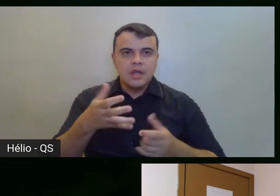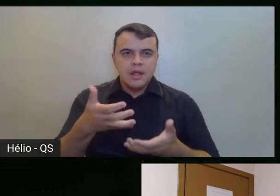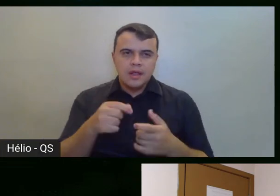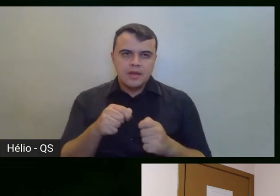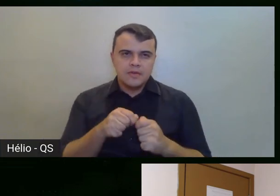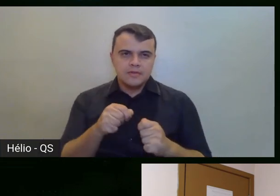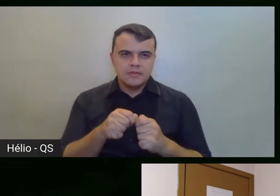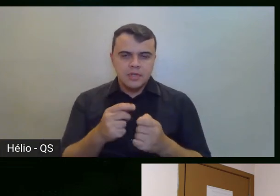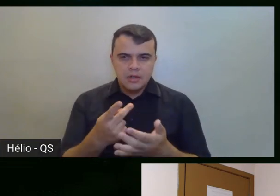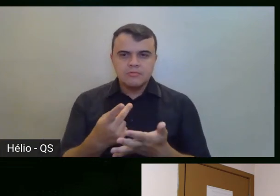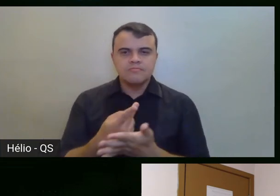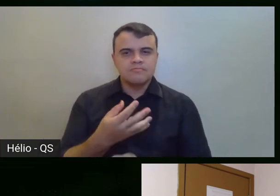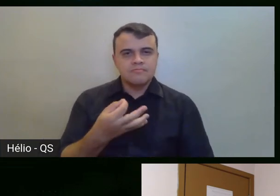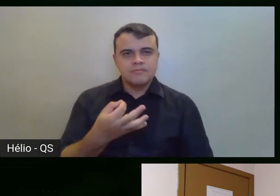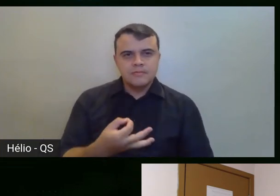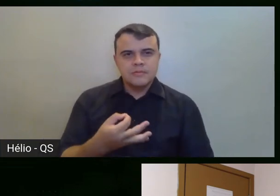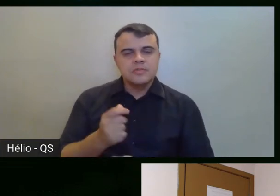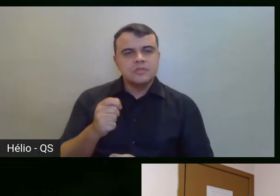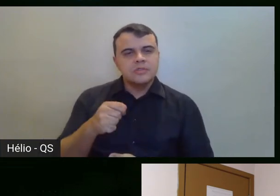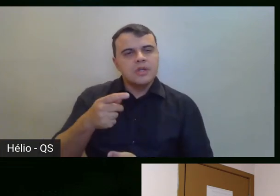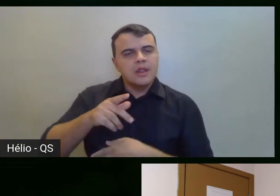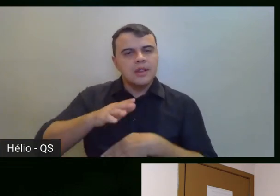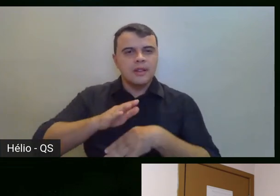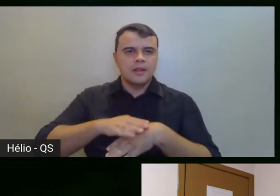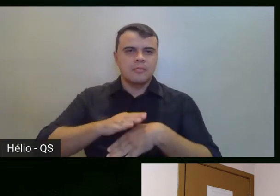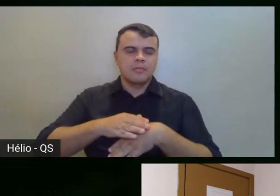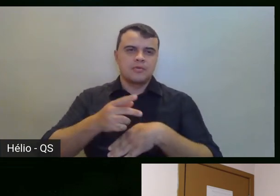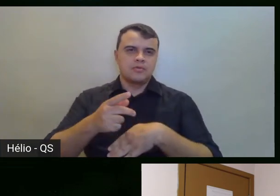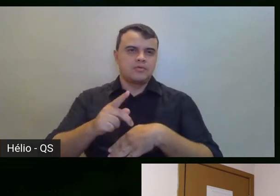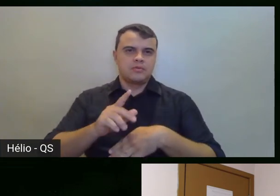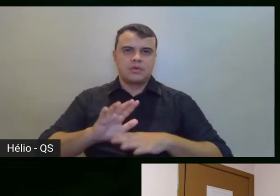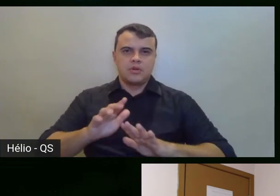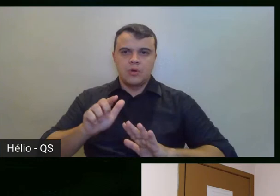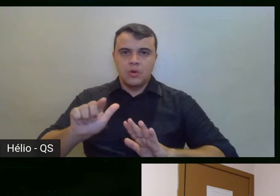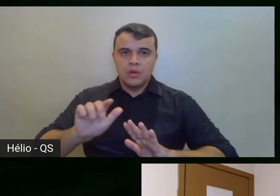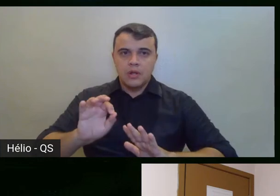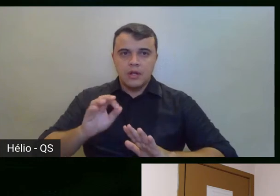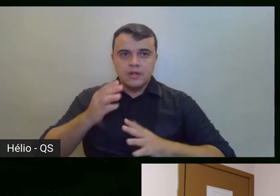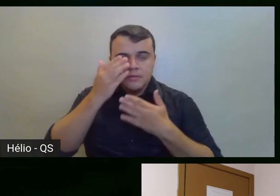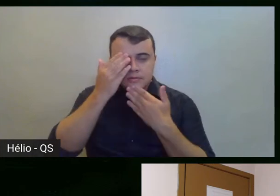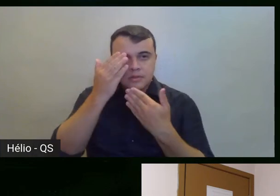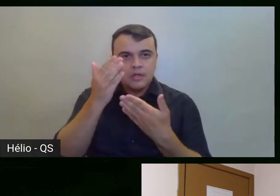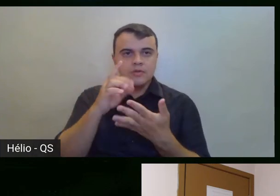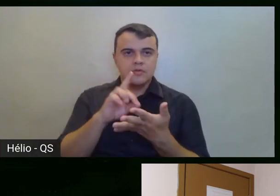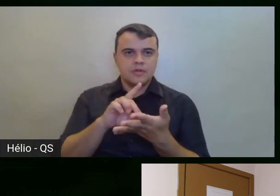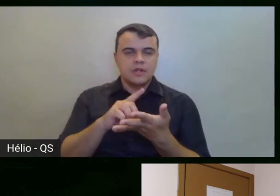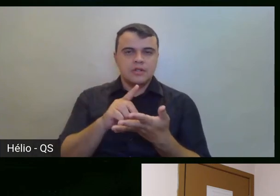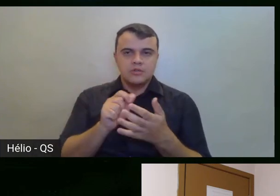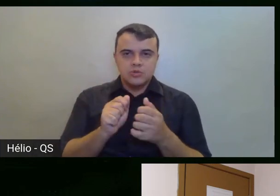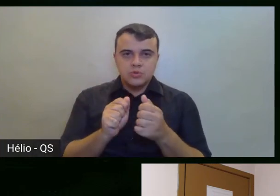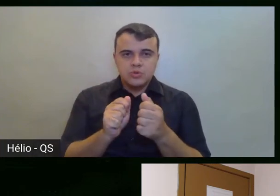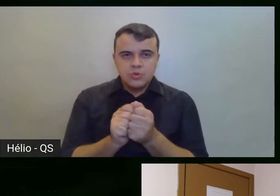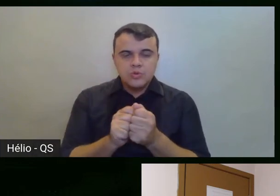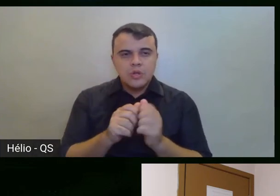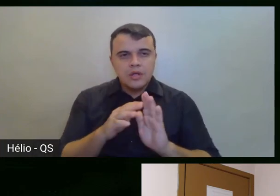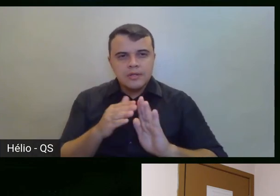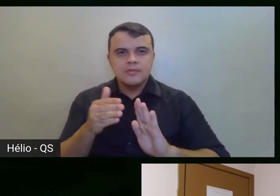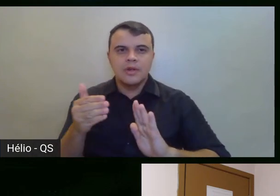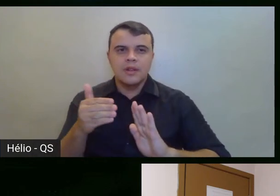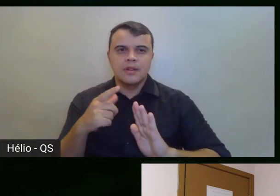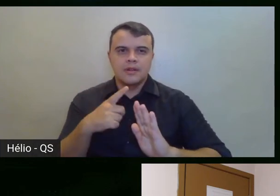acontecer isso só depende de você de mais ninguém então sou super grato por honrado por ter vocês aqui nessa jornada